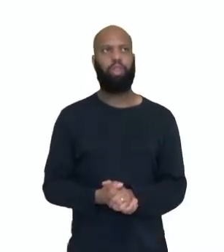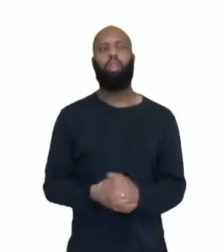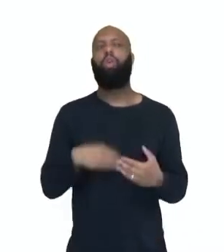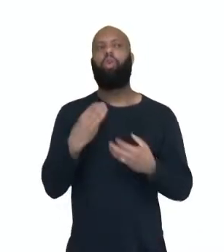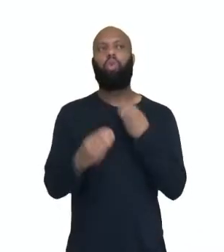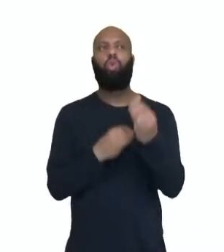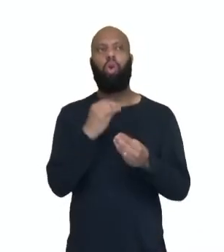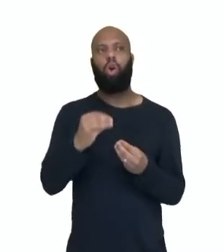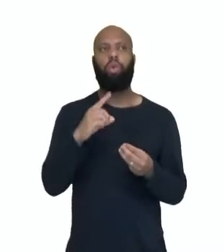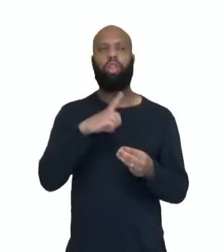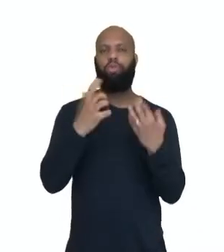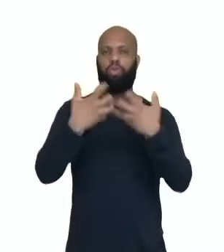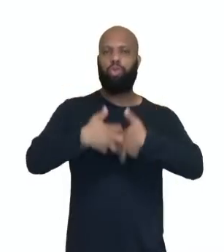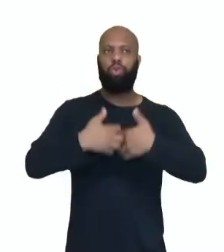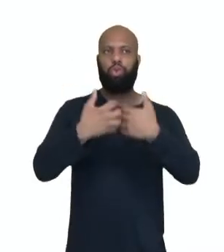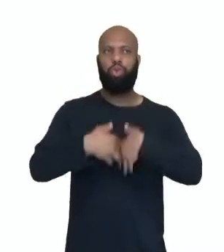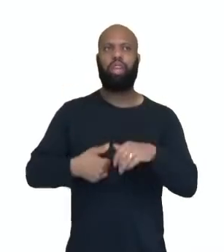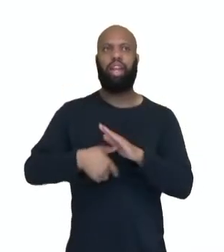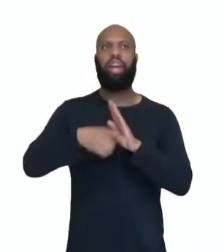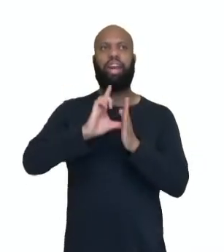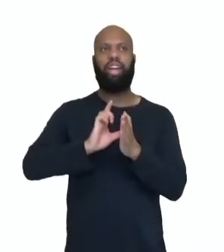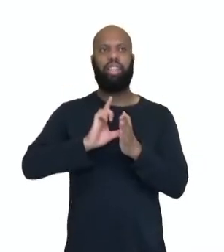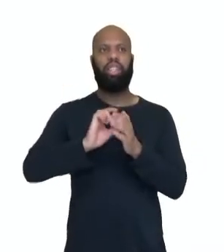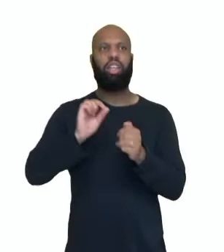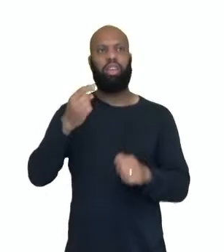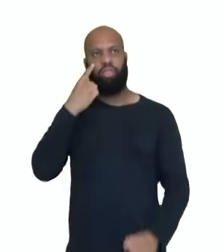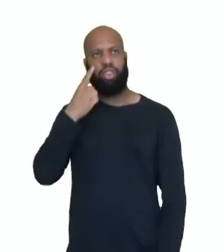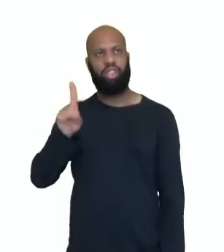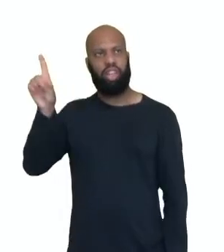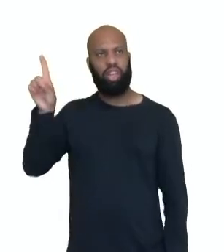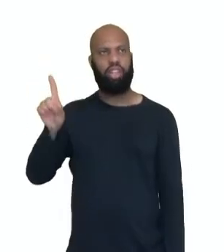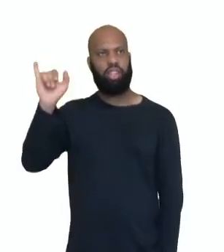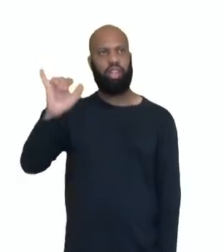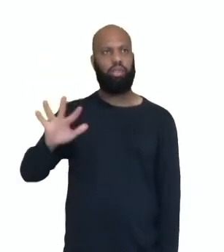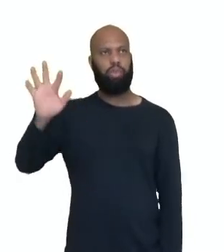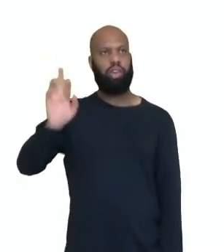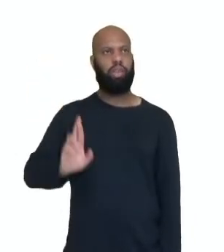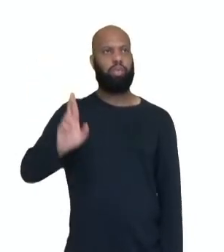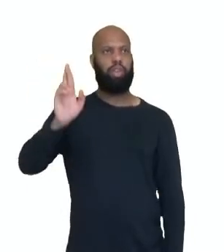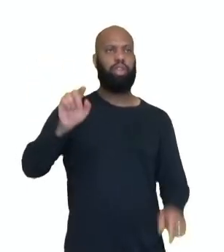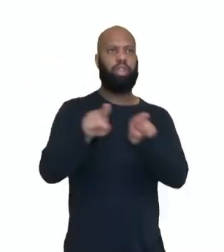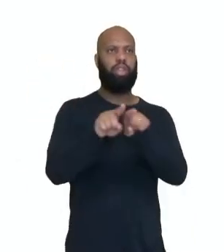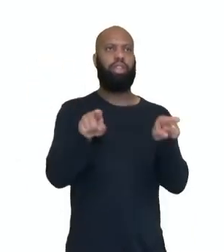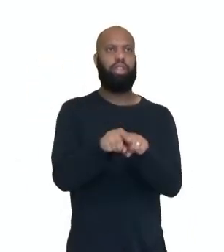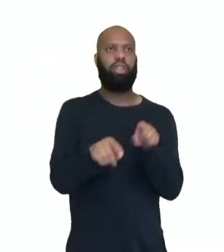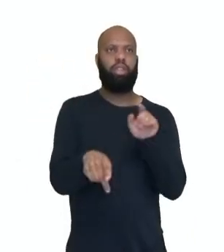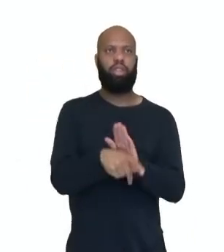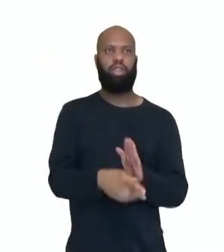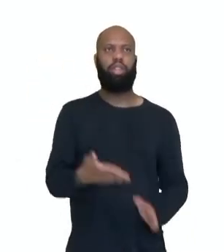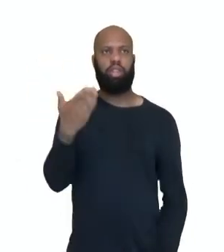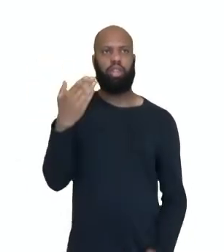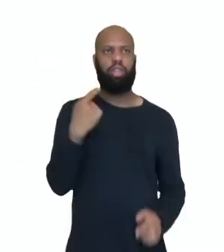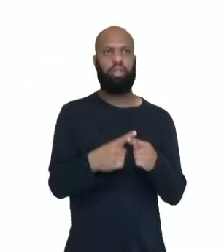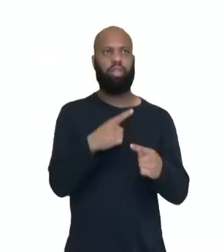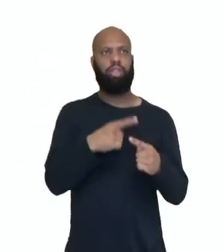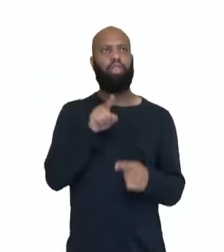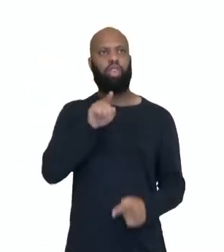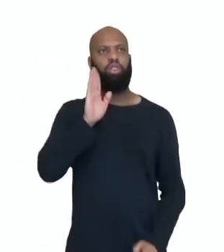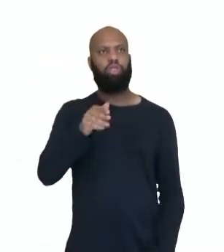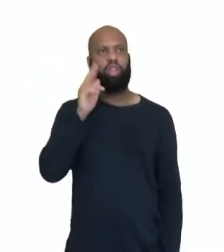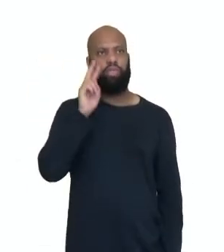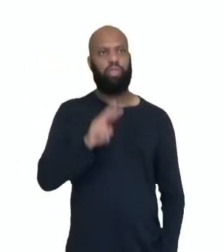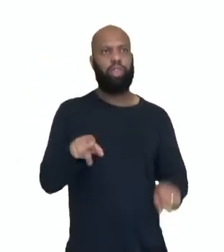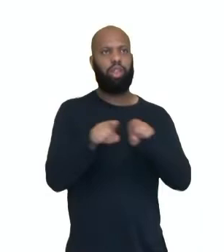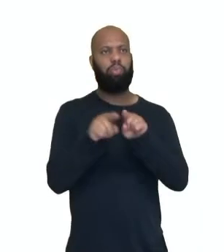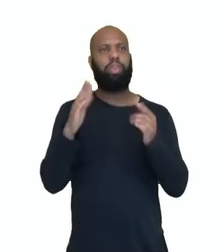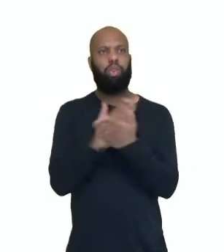que funciona o aquecimento? E essa imagem representa muito bem o aquecimento, né? Vocês devem ter visto já